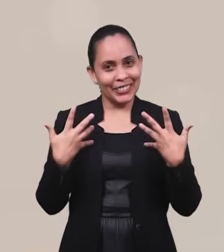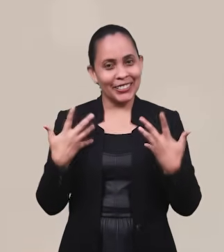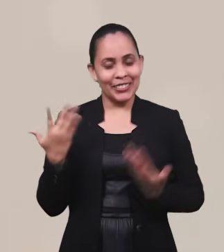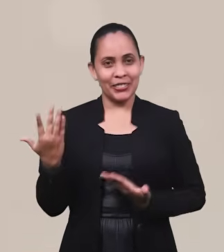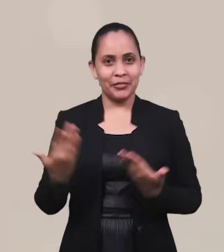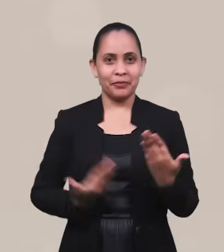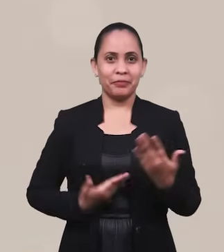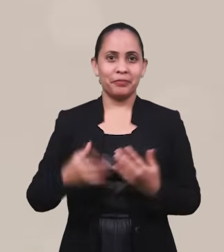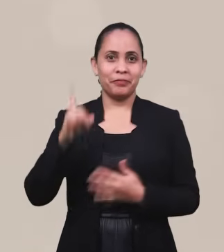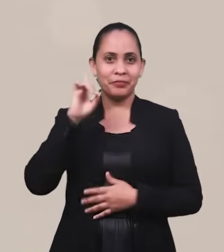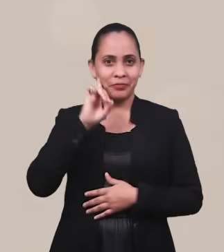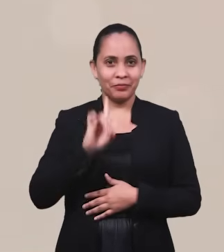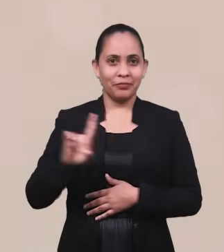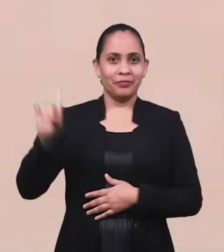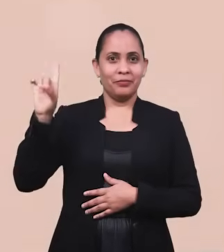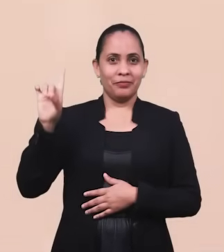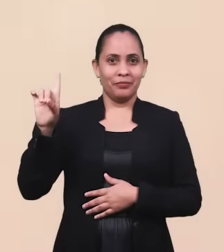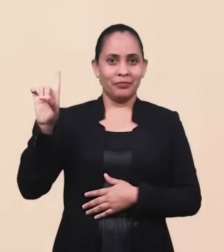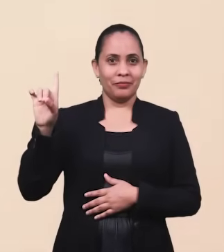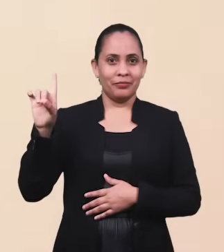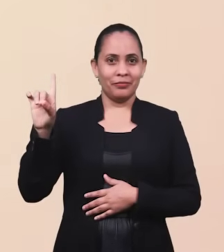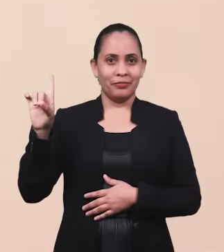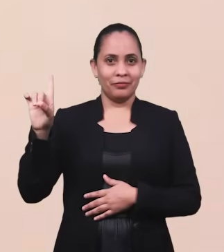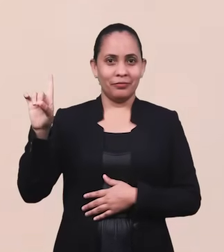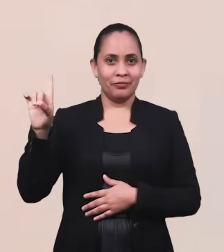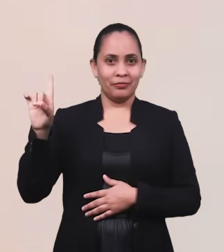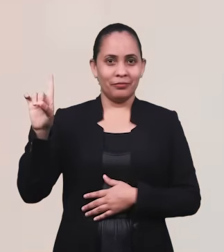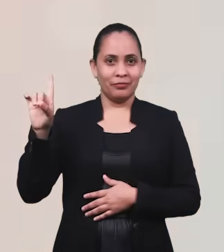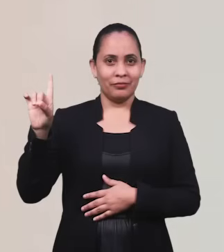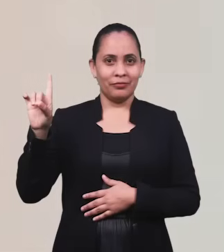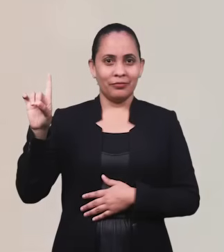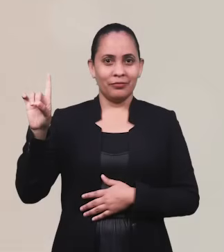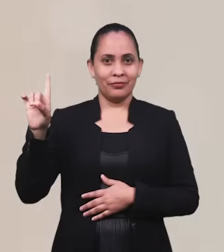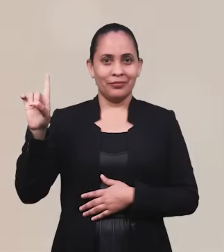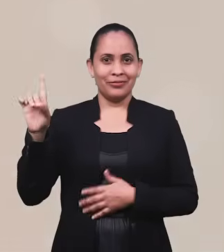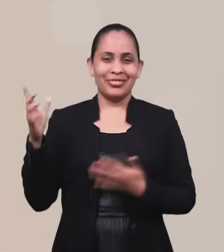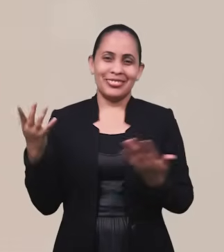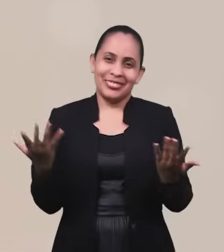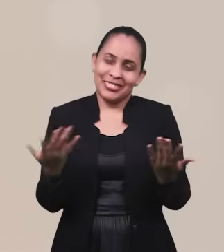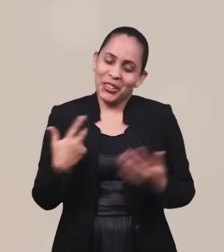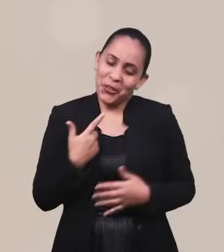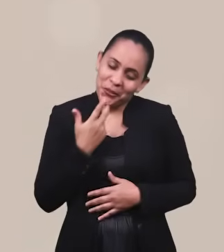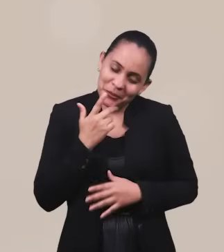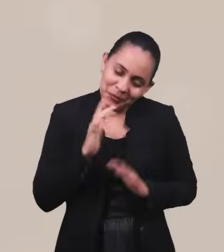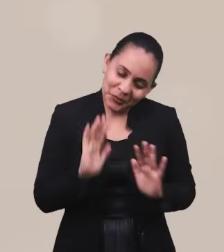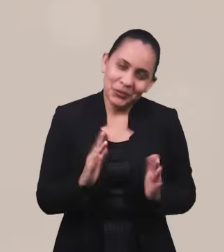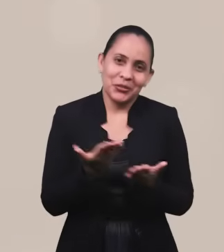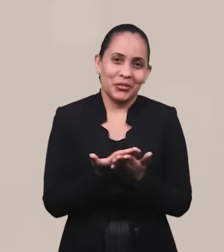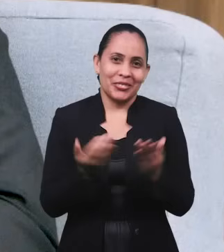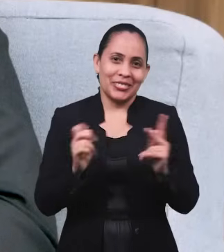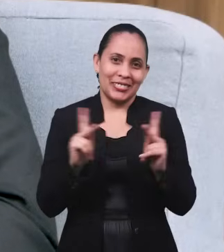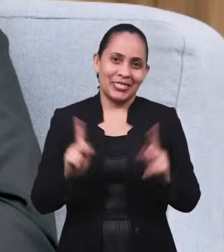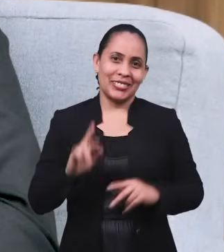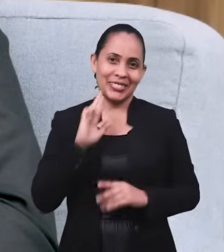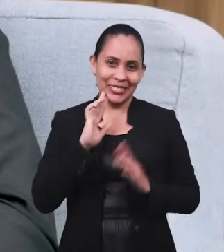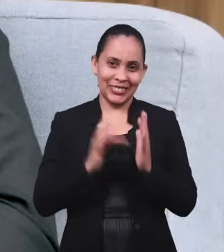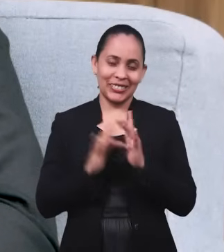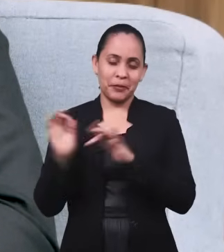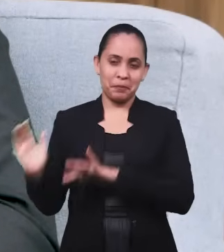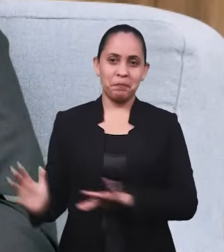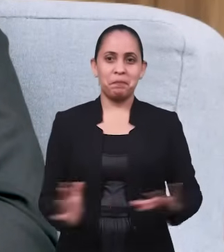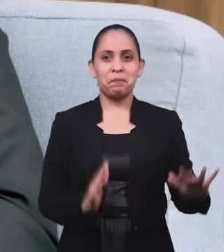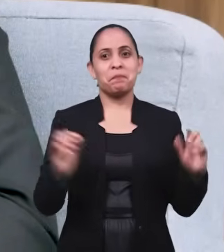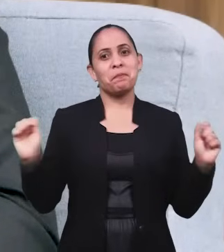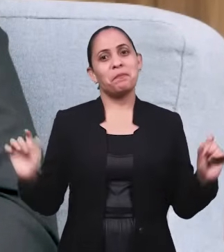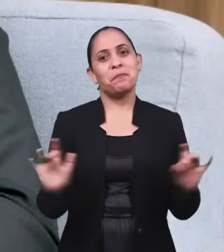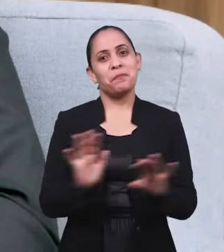nesta obra. E assim termina a minha falar. A paz do Senhor. Glória a